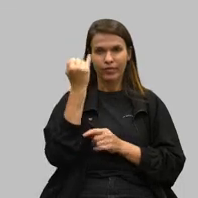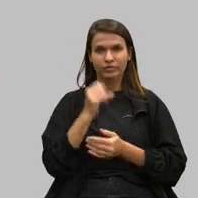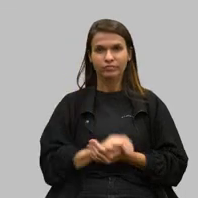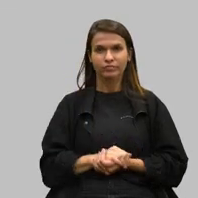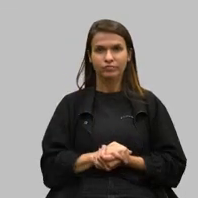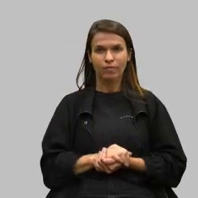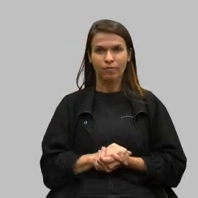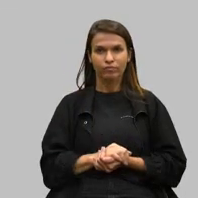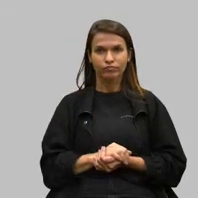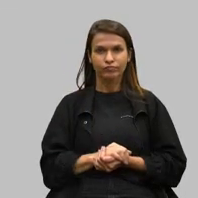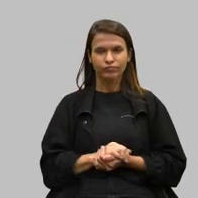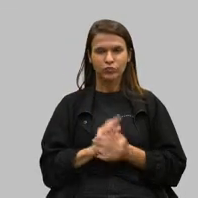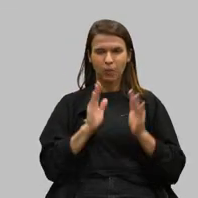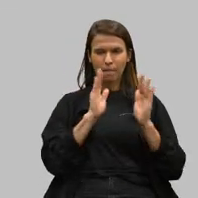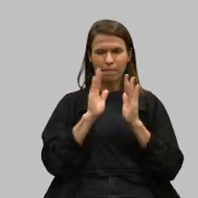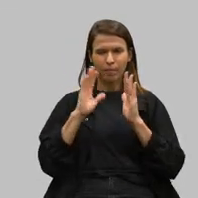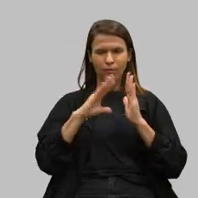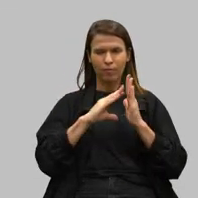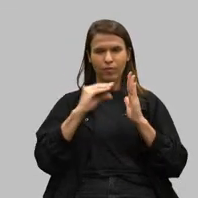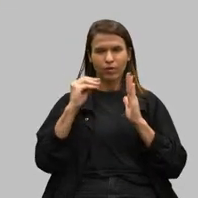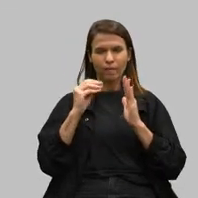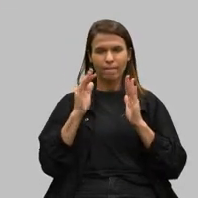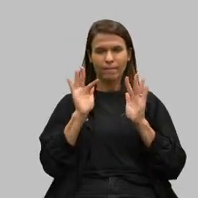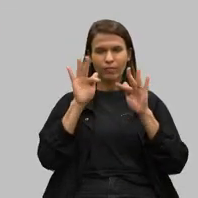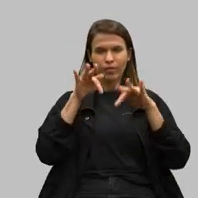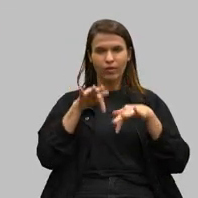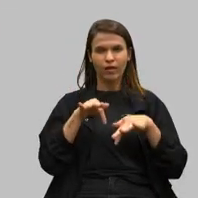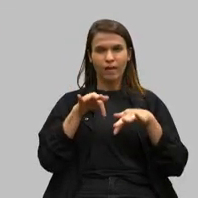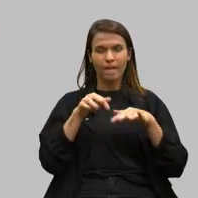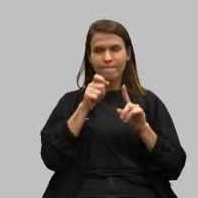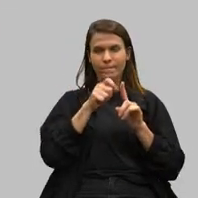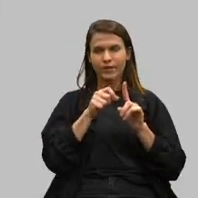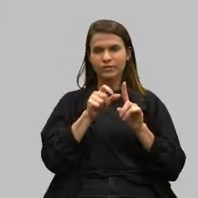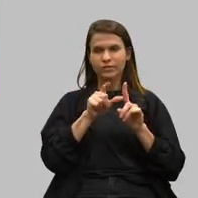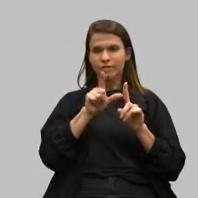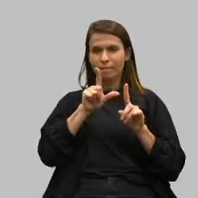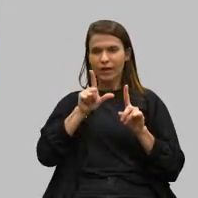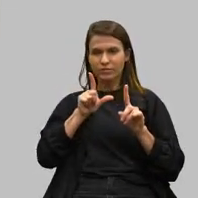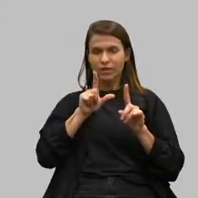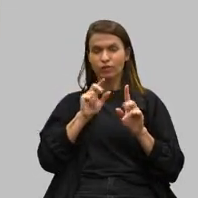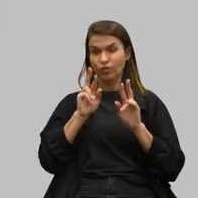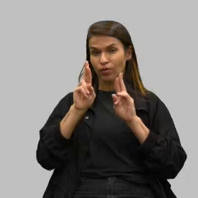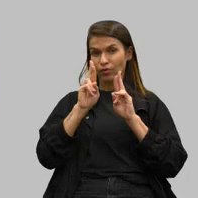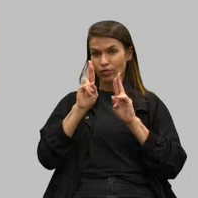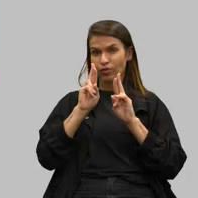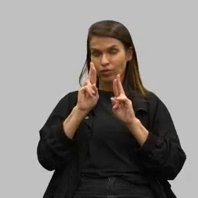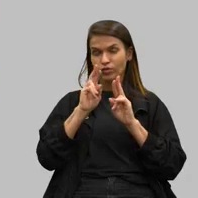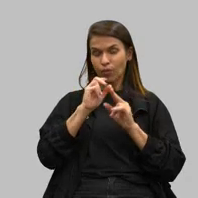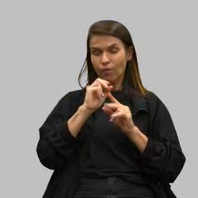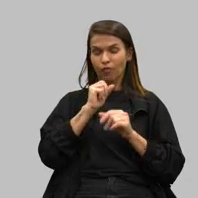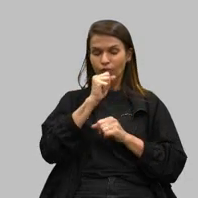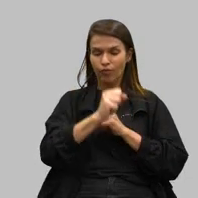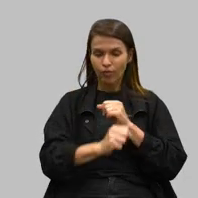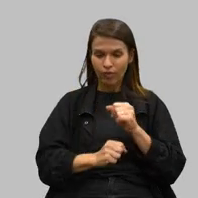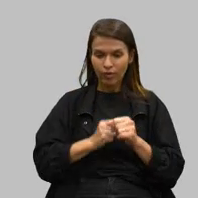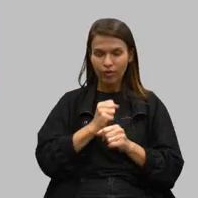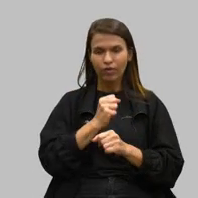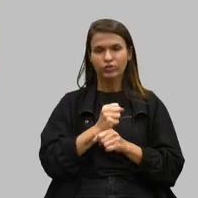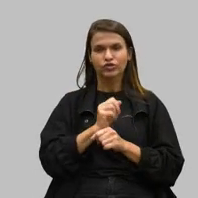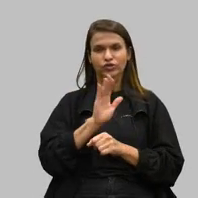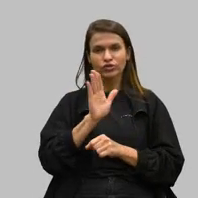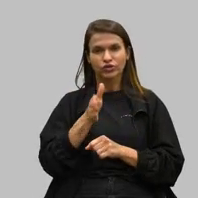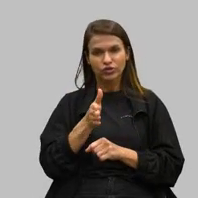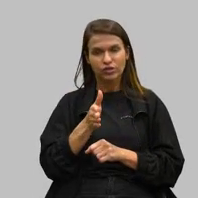previsão, nós fechamos a modelagem, Lucas, mês passada e a gente espera que no próximo ano a gente já